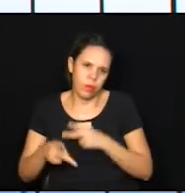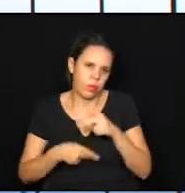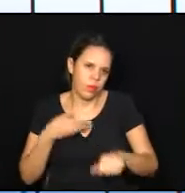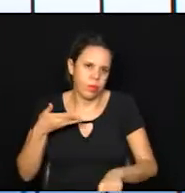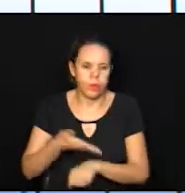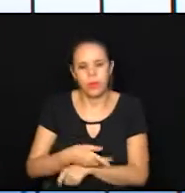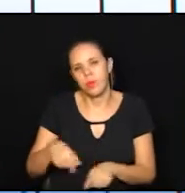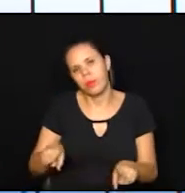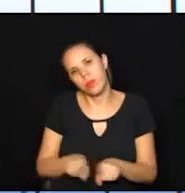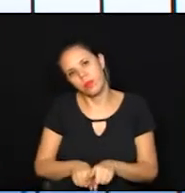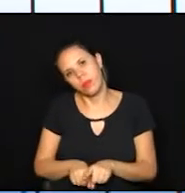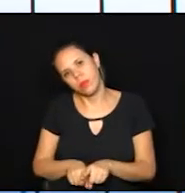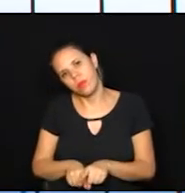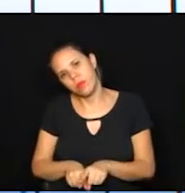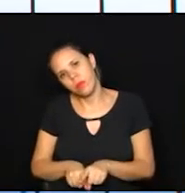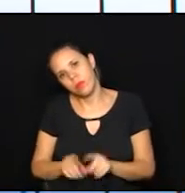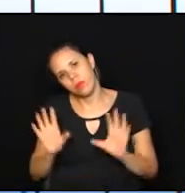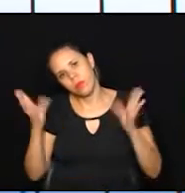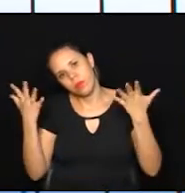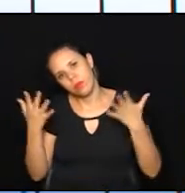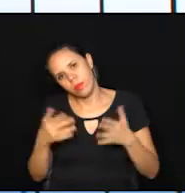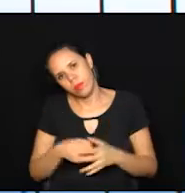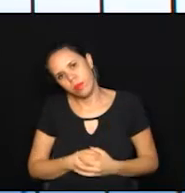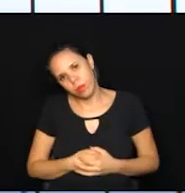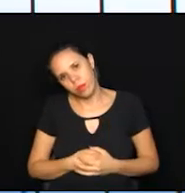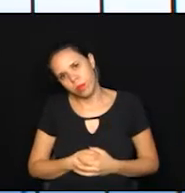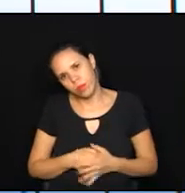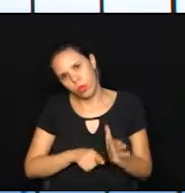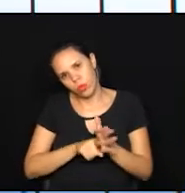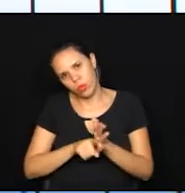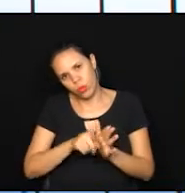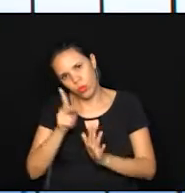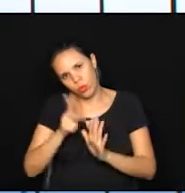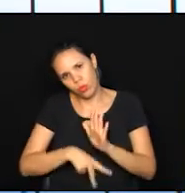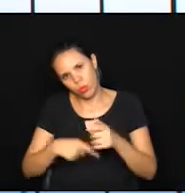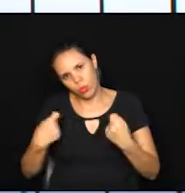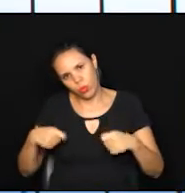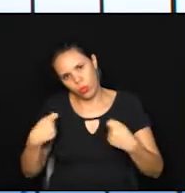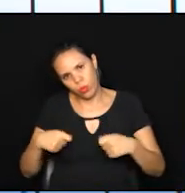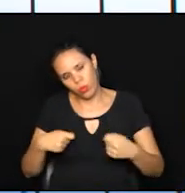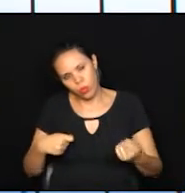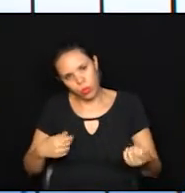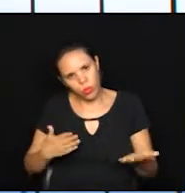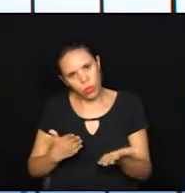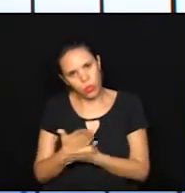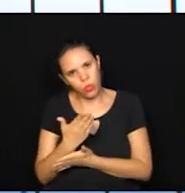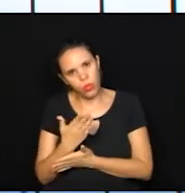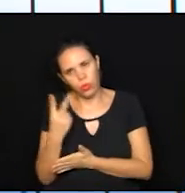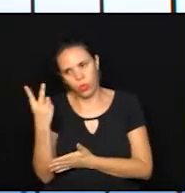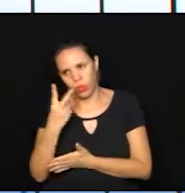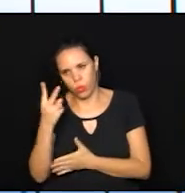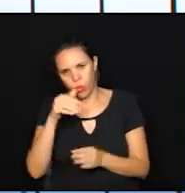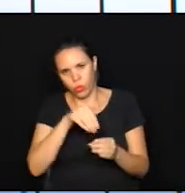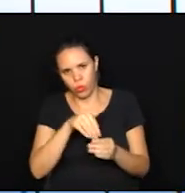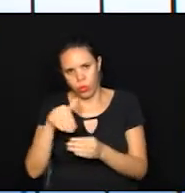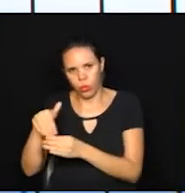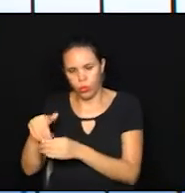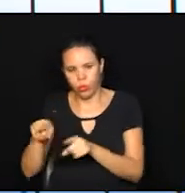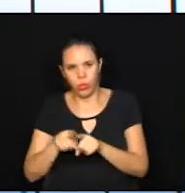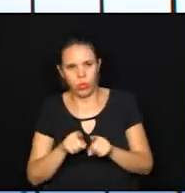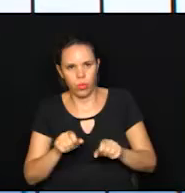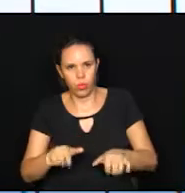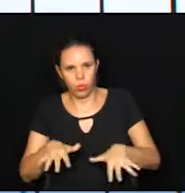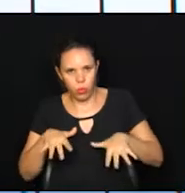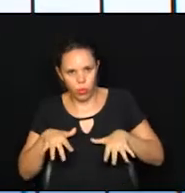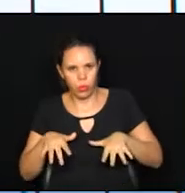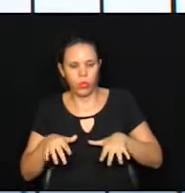que participem deste tipo de evento. De acordo com o projeto, que precisa ser aprovado em 2 votações no